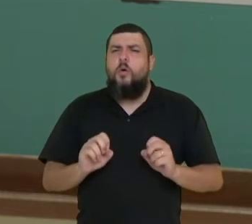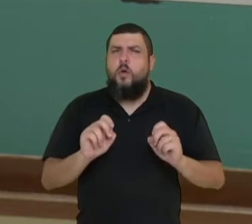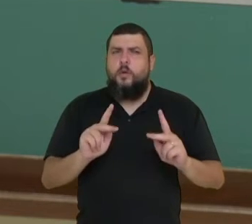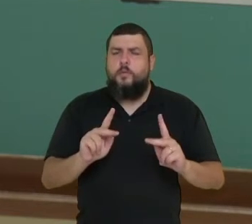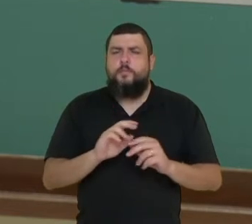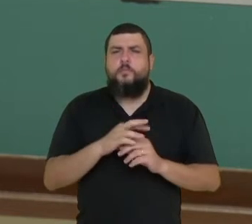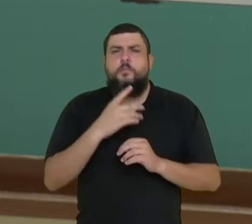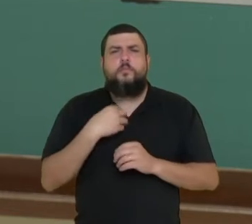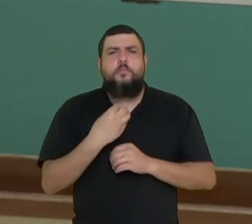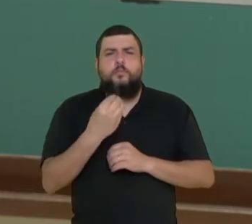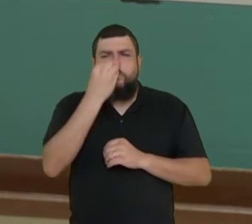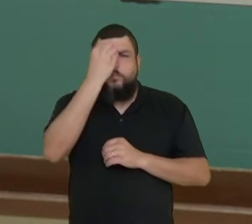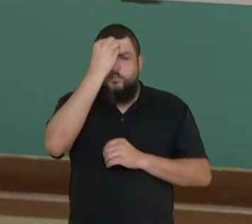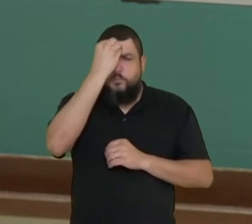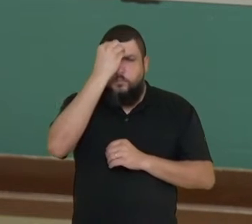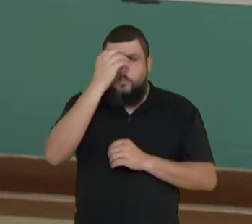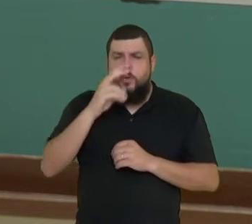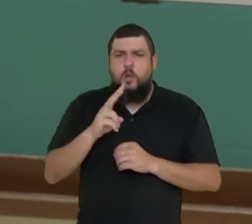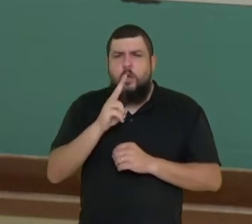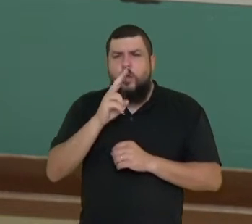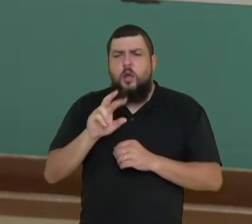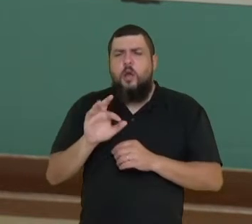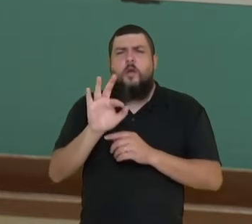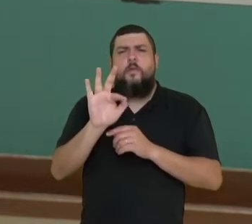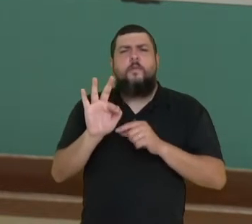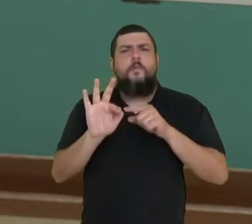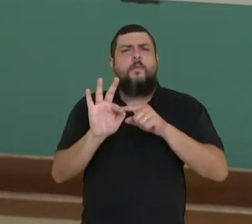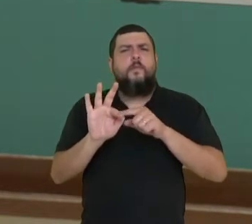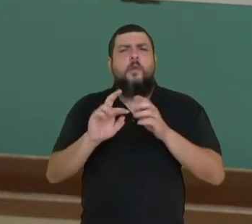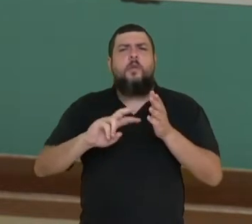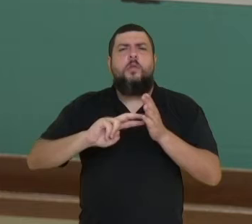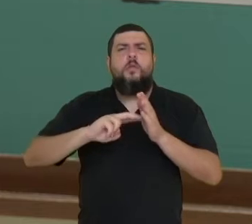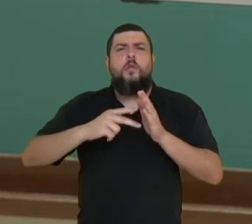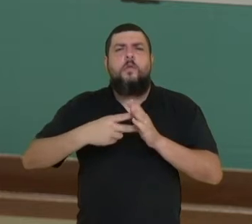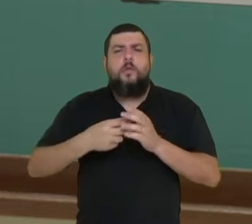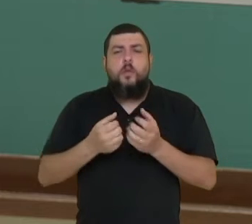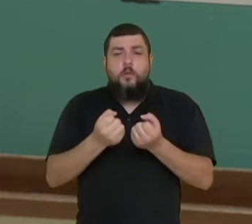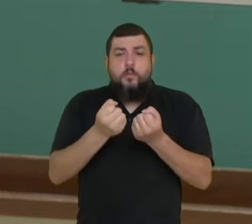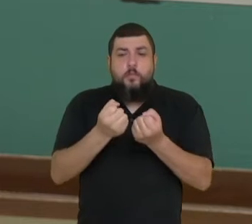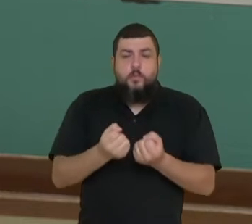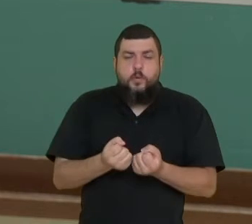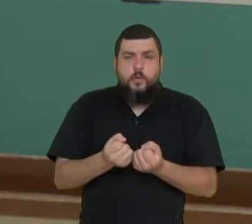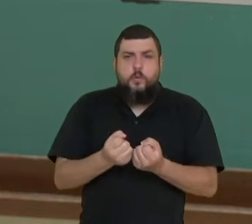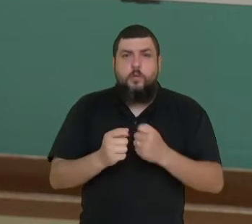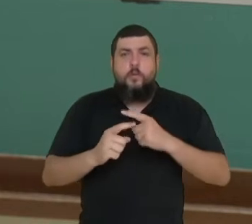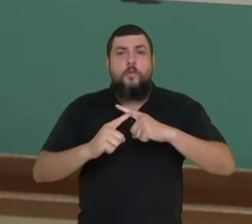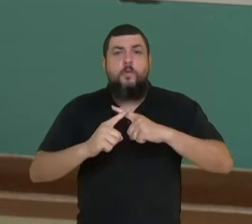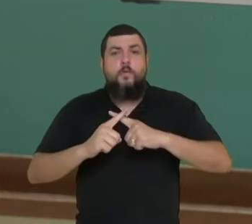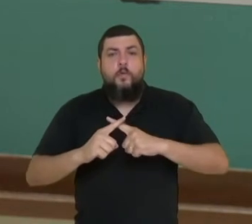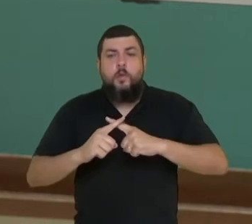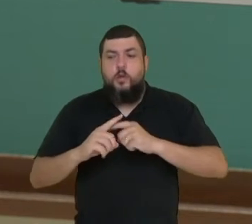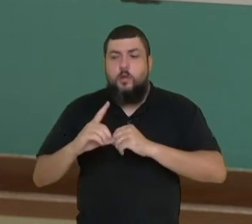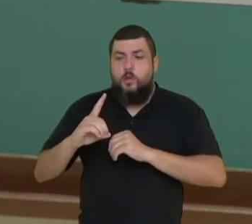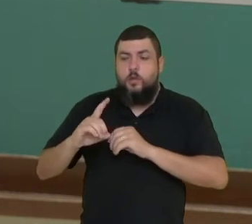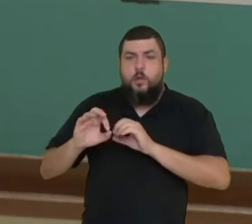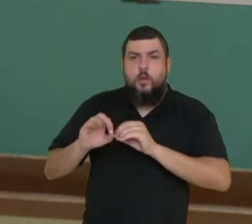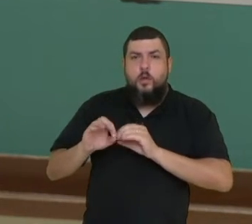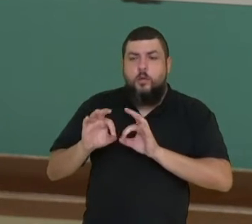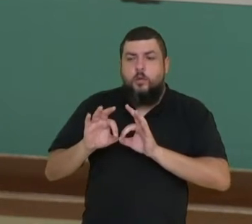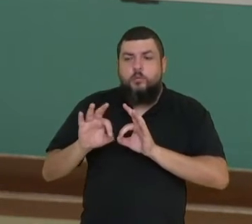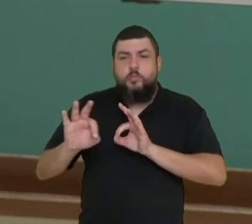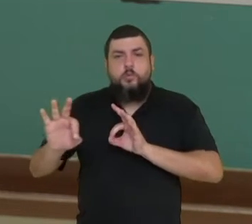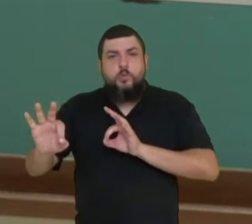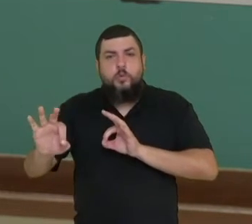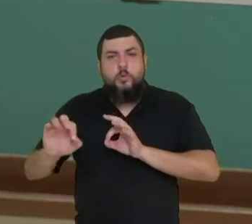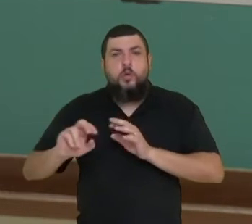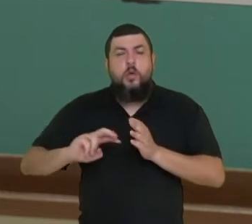que nessa situação a força é o peso, certo? Então peso vezes o deslocamento, que seria, no caso, a nossa